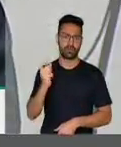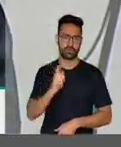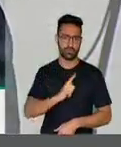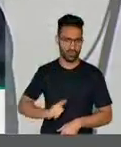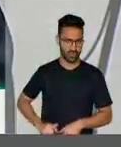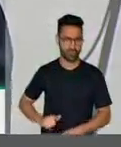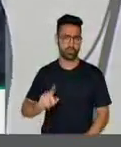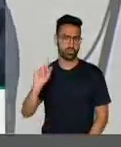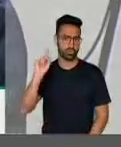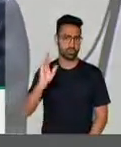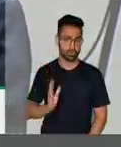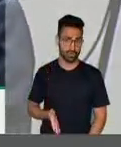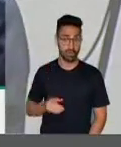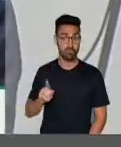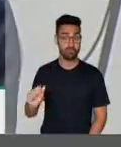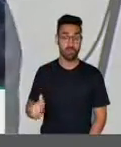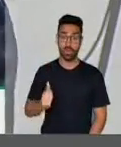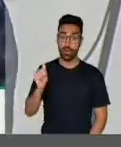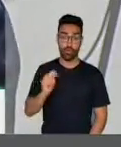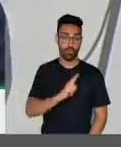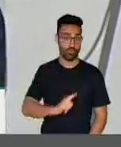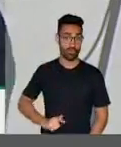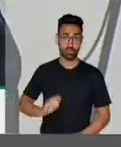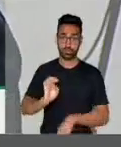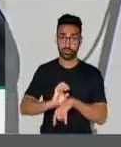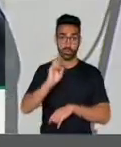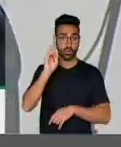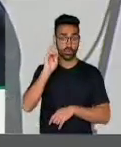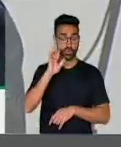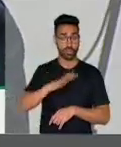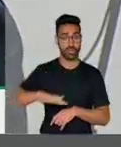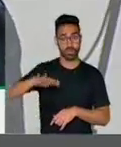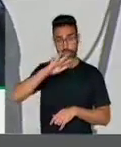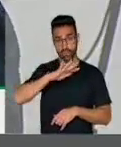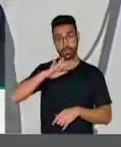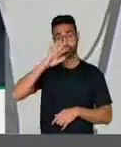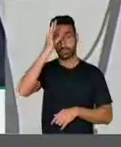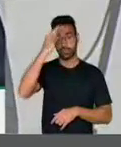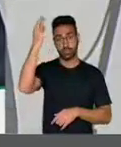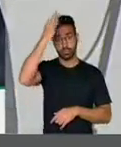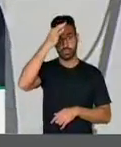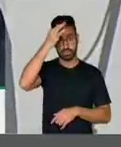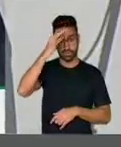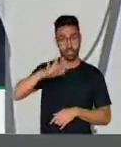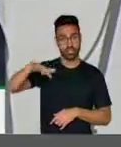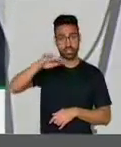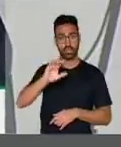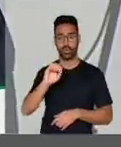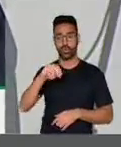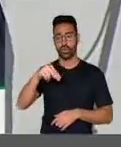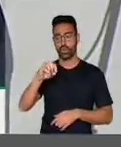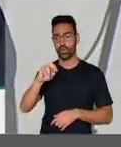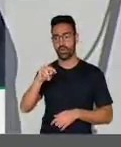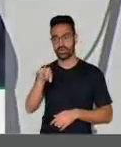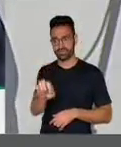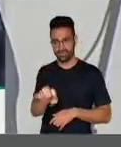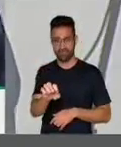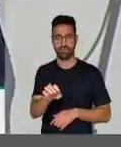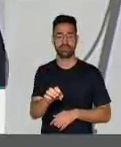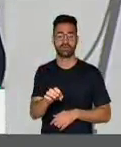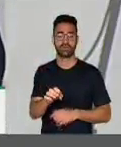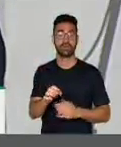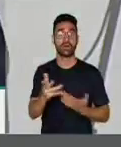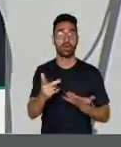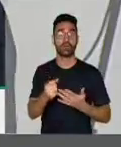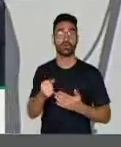já governou o Estado, foi o melhor governador da história do Espírito Santo para a região noroeste, onde eu moro, onde eu vivo, e nós trouxemos o Renato